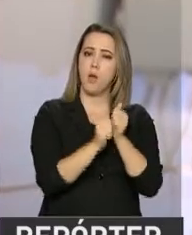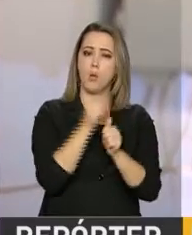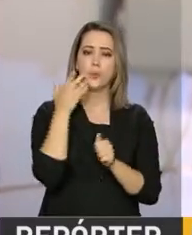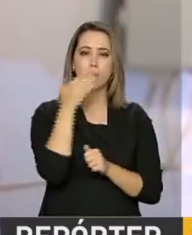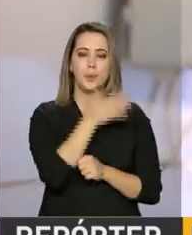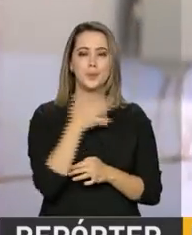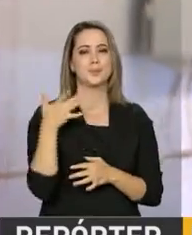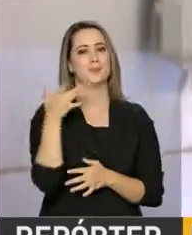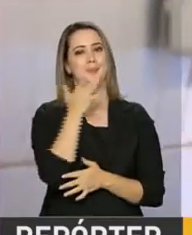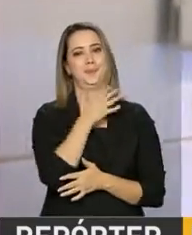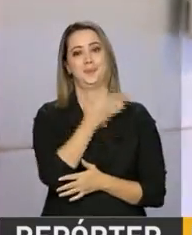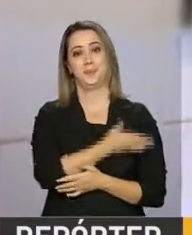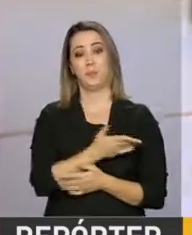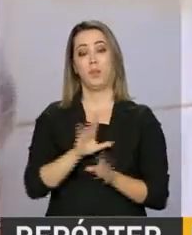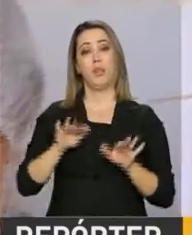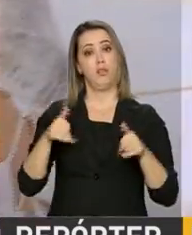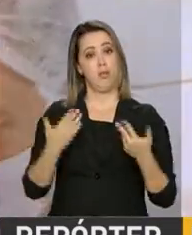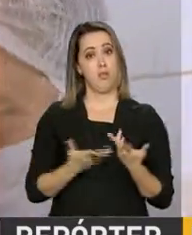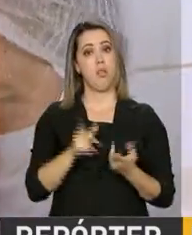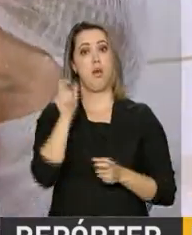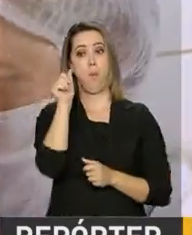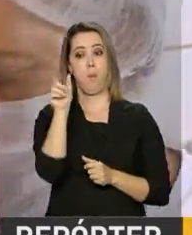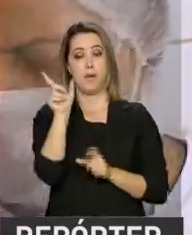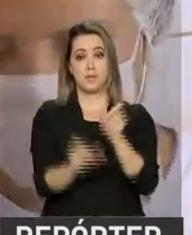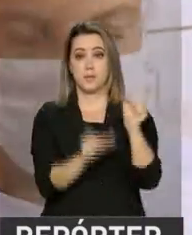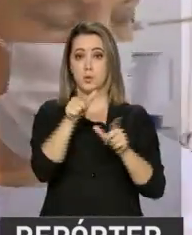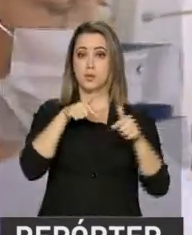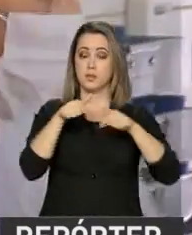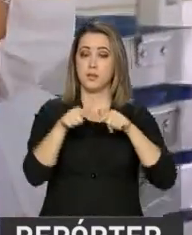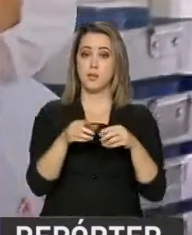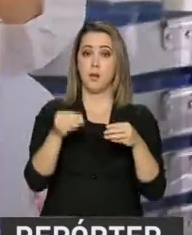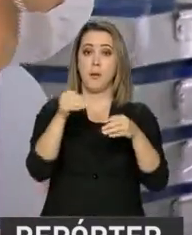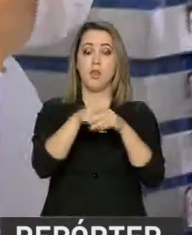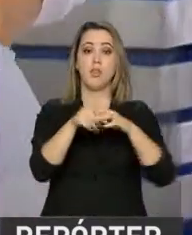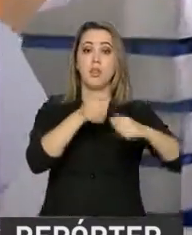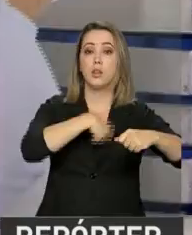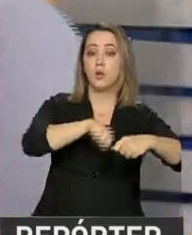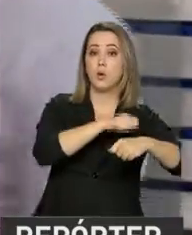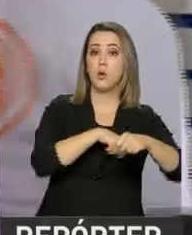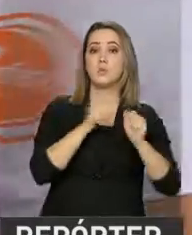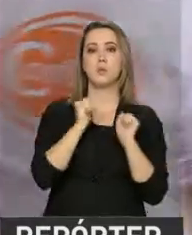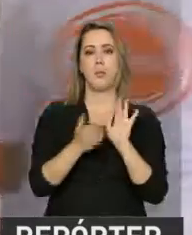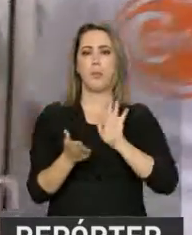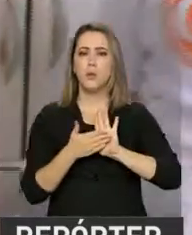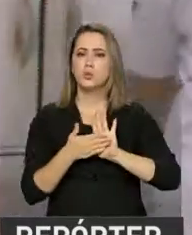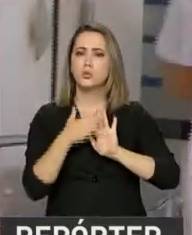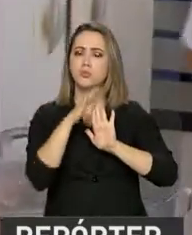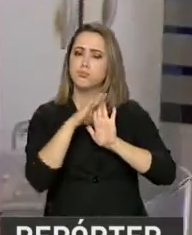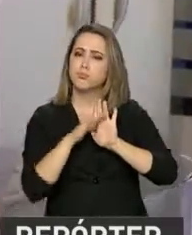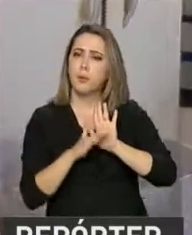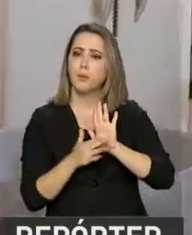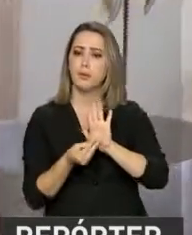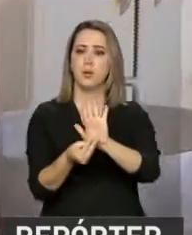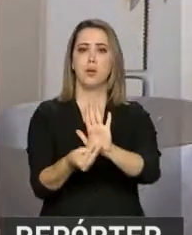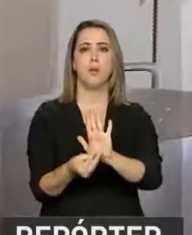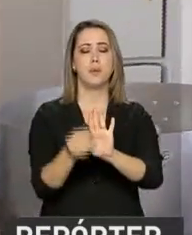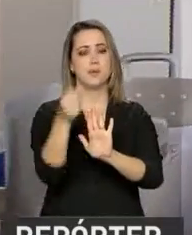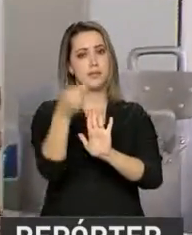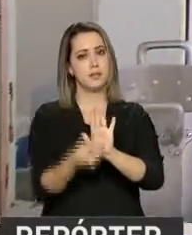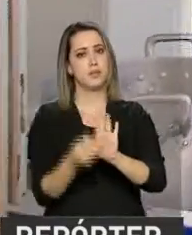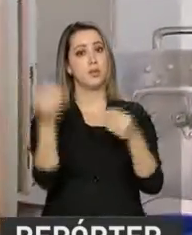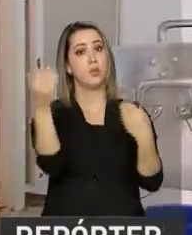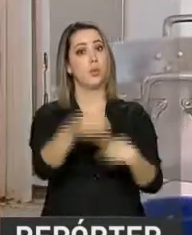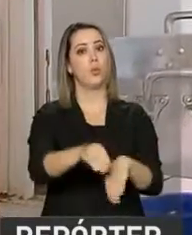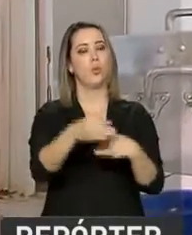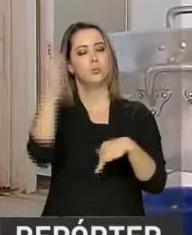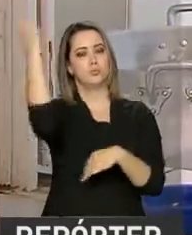merendeiras de escolas públicas de educação básica de todo o país vão ter a oportunidade de apresentarem suas receitas em um concurso nacional